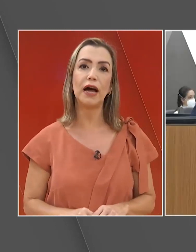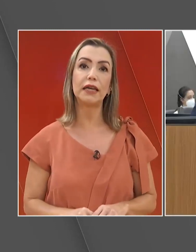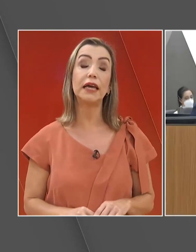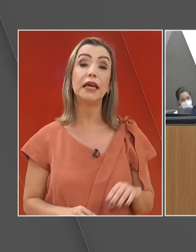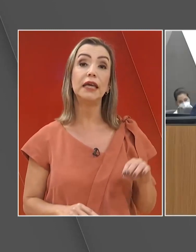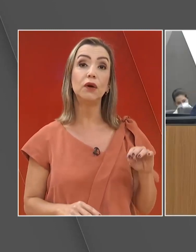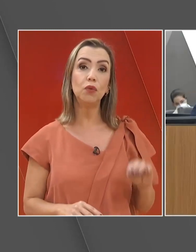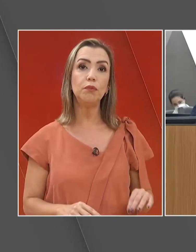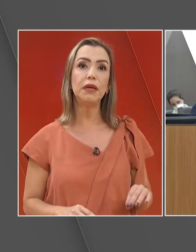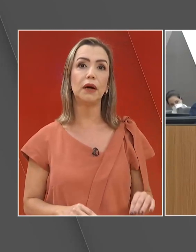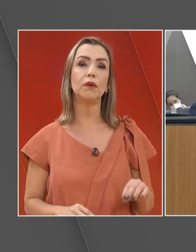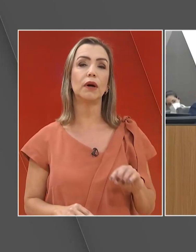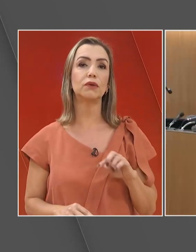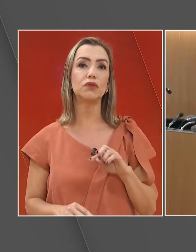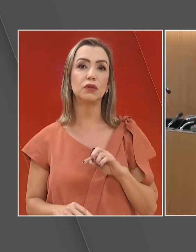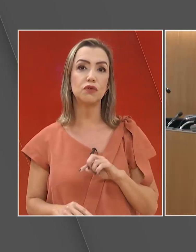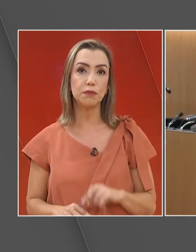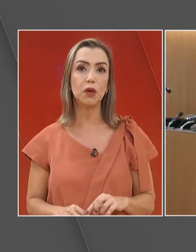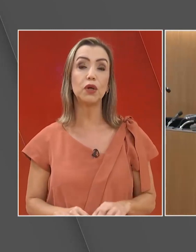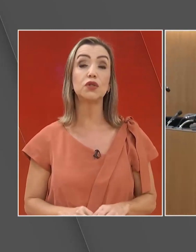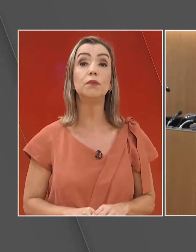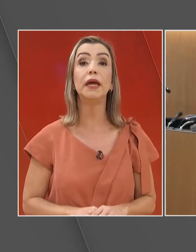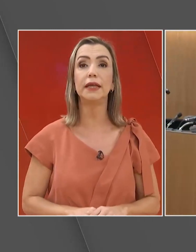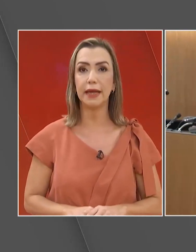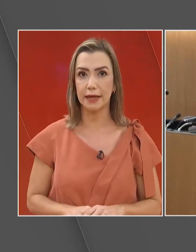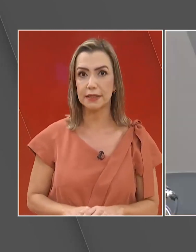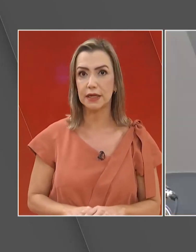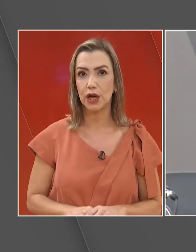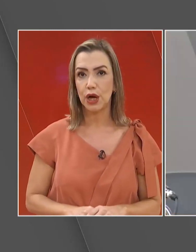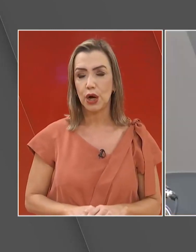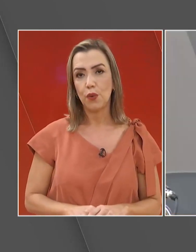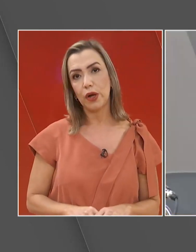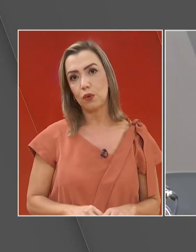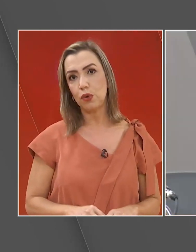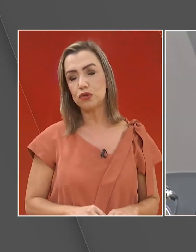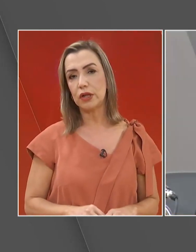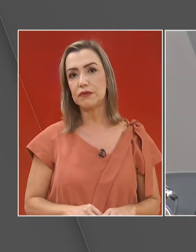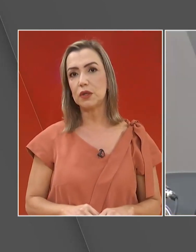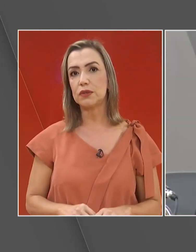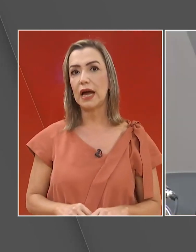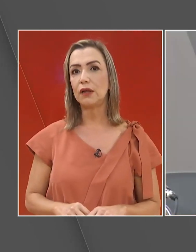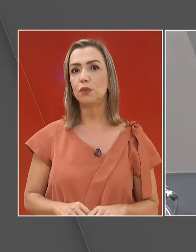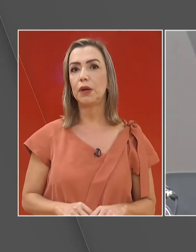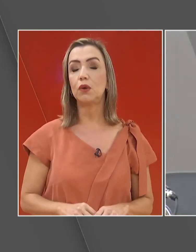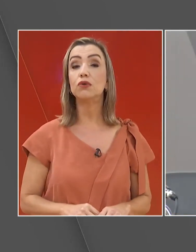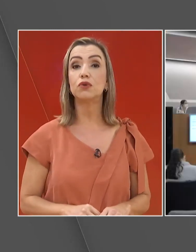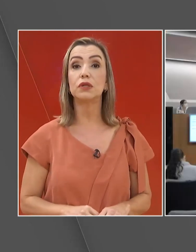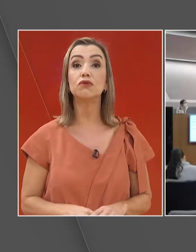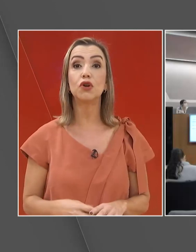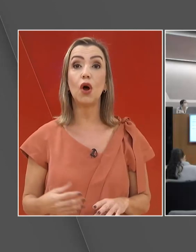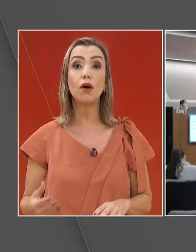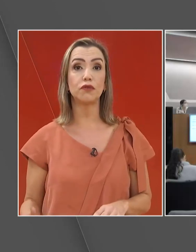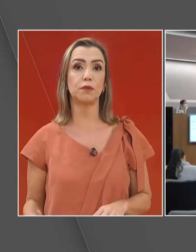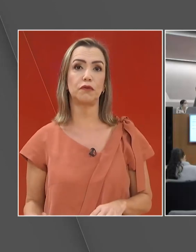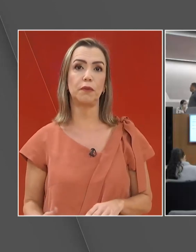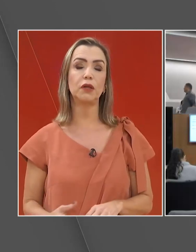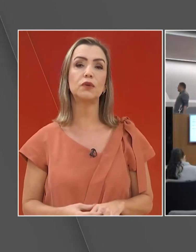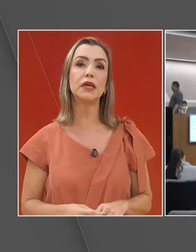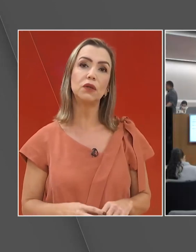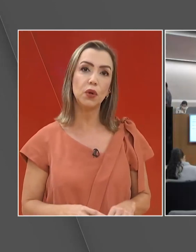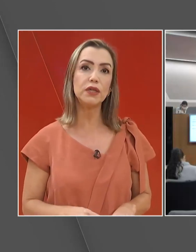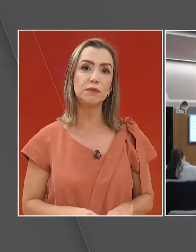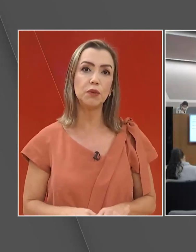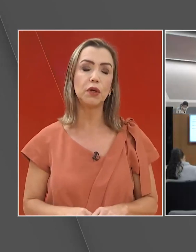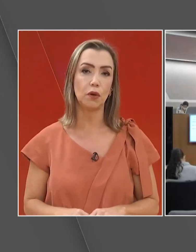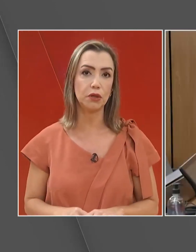do acordo com a Vale e 1 milhão e quatrocentos milhões do BNDS o recurso deve ser usado para a construção de novos